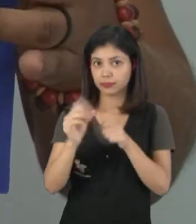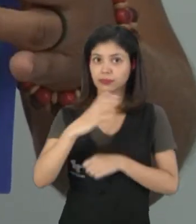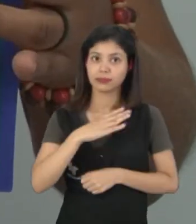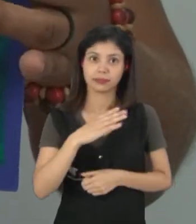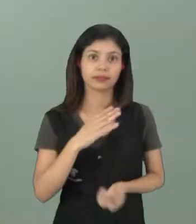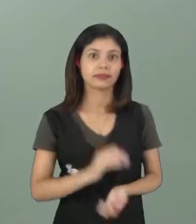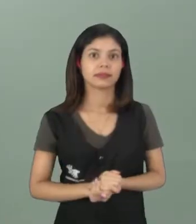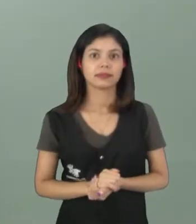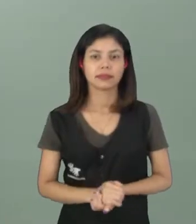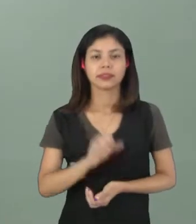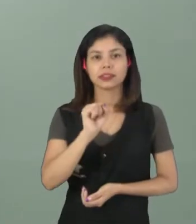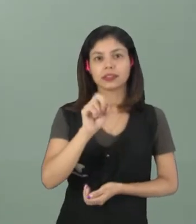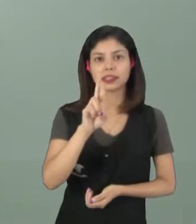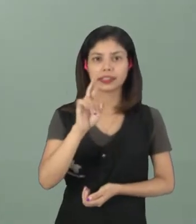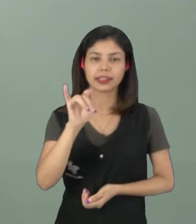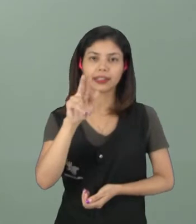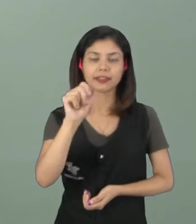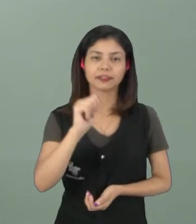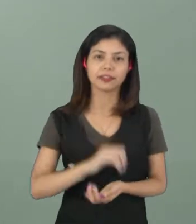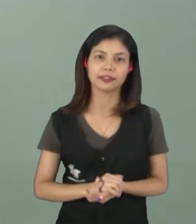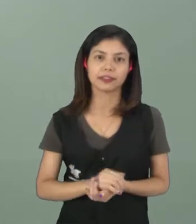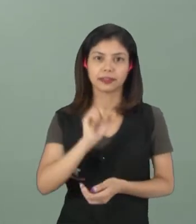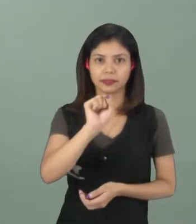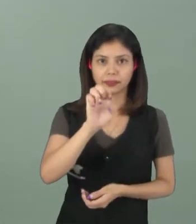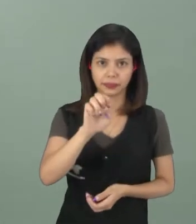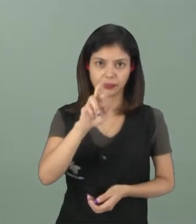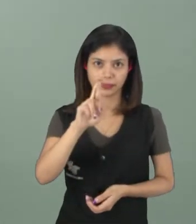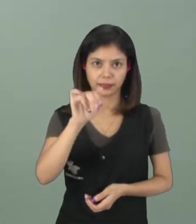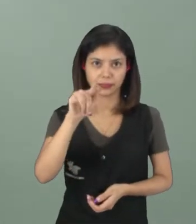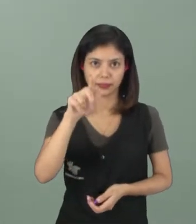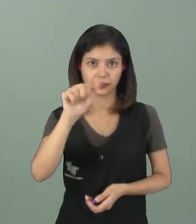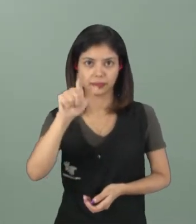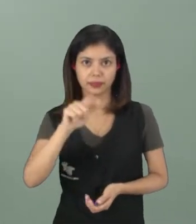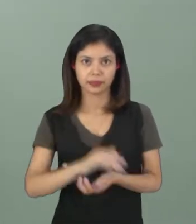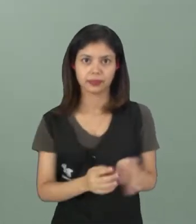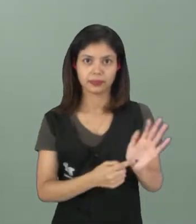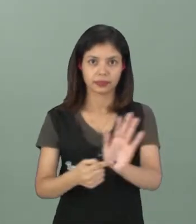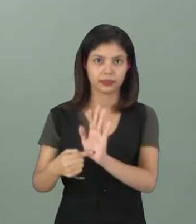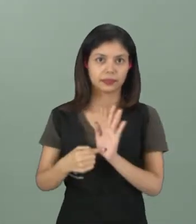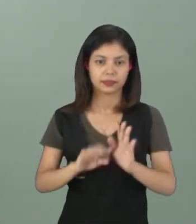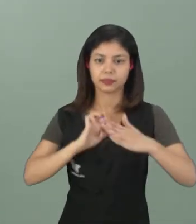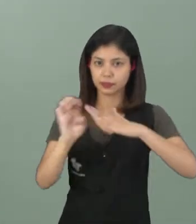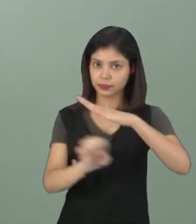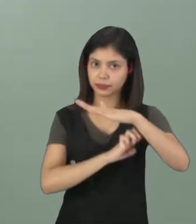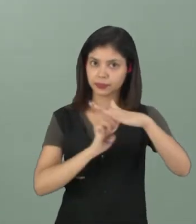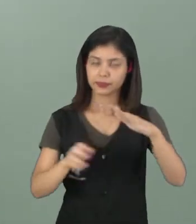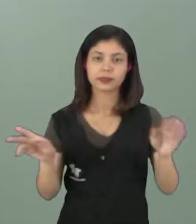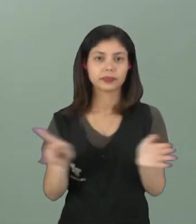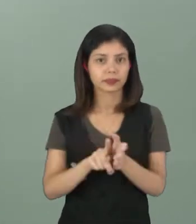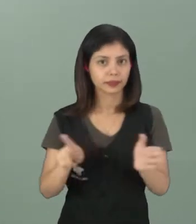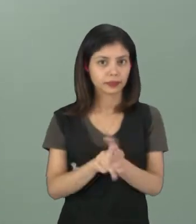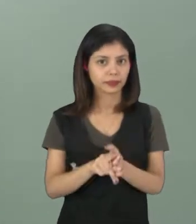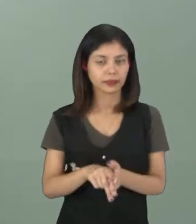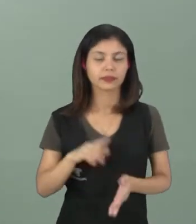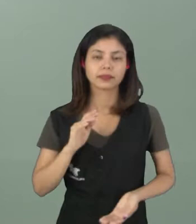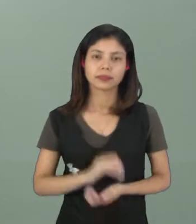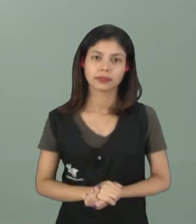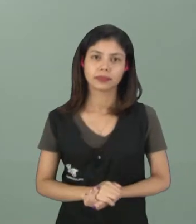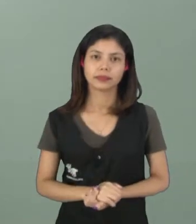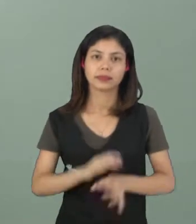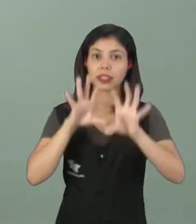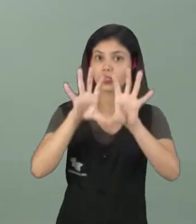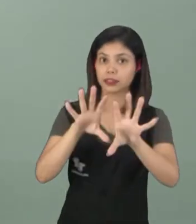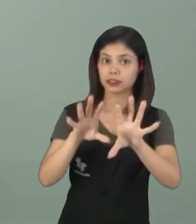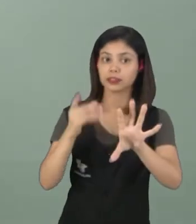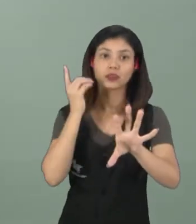era um seringal o nome do seringal era volta da empresa mesmo